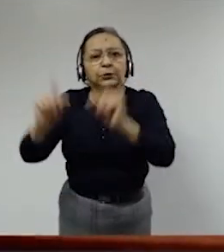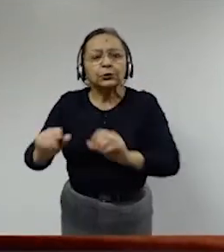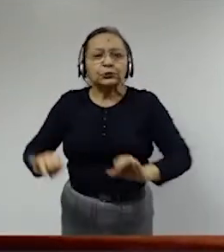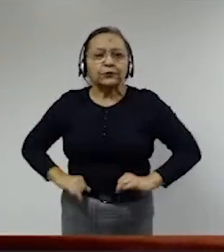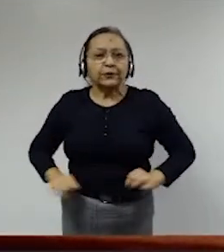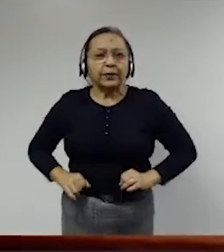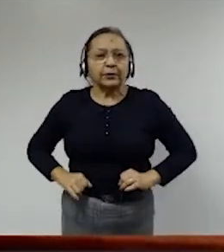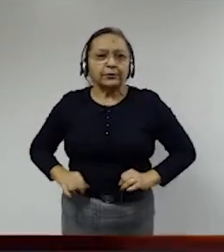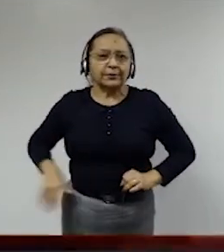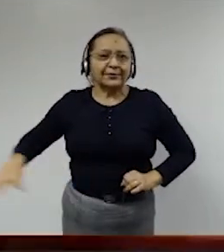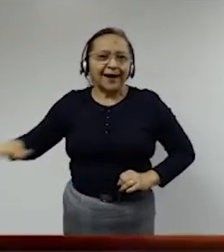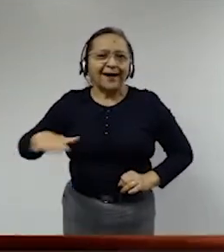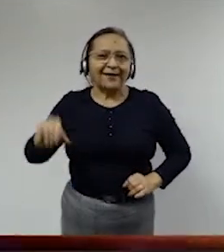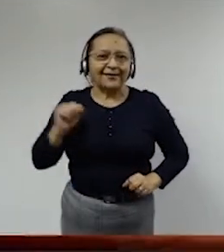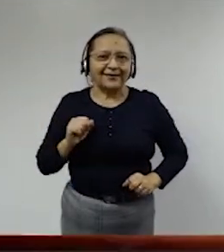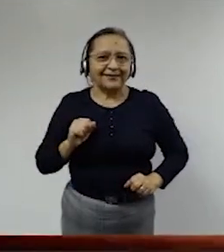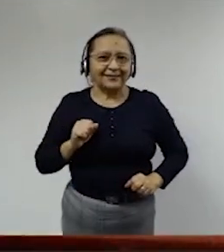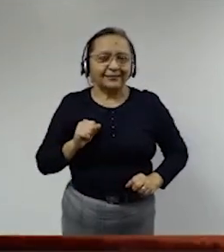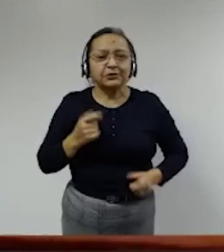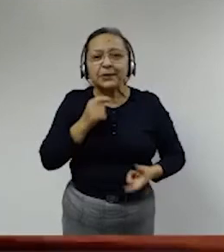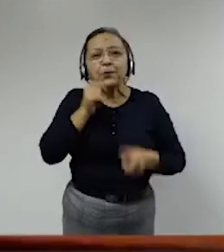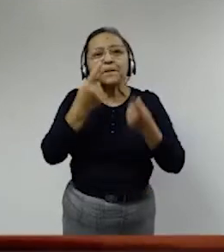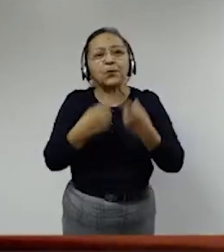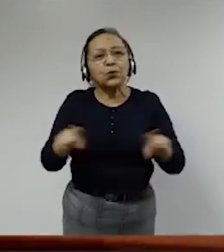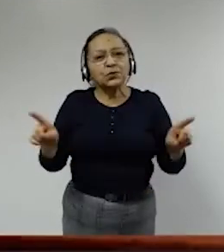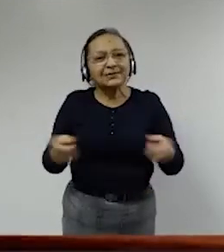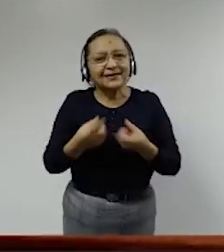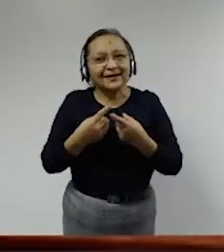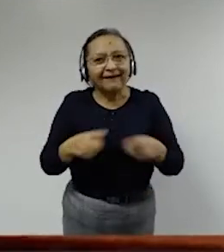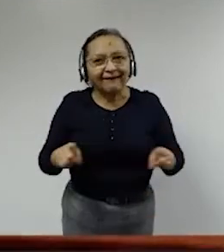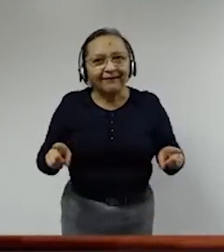sua categoria. Então, a música,